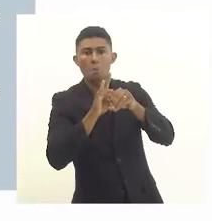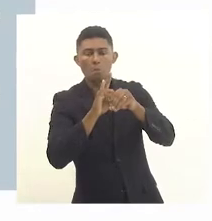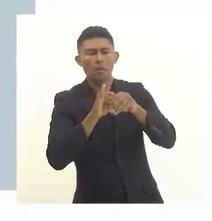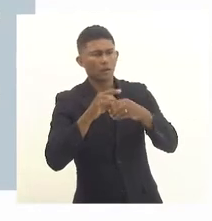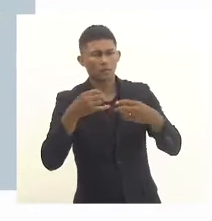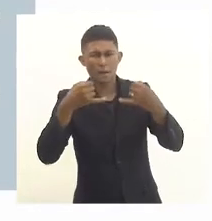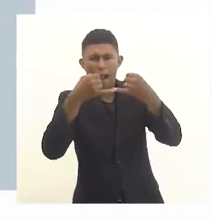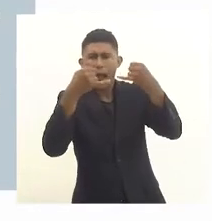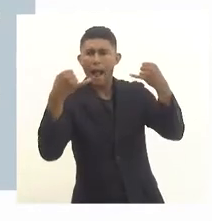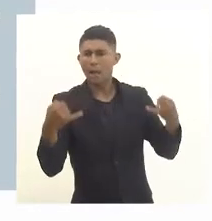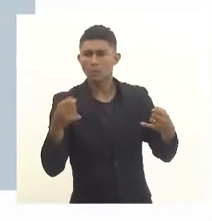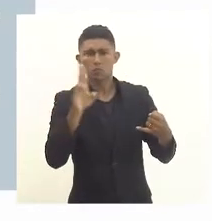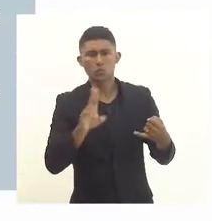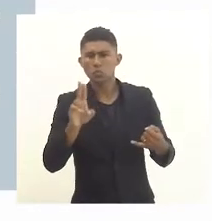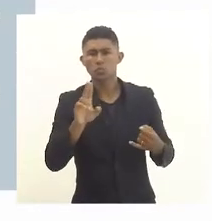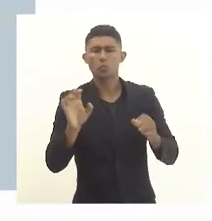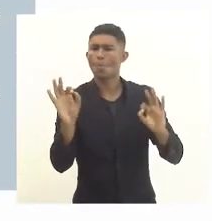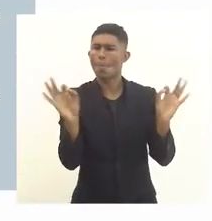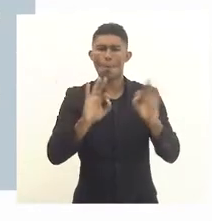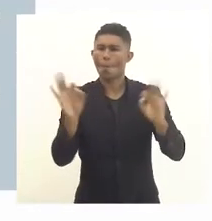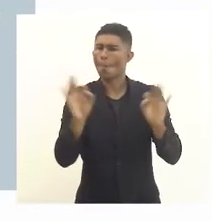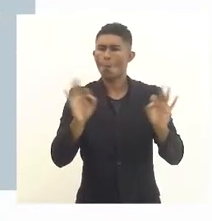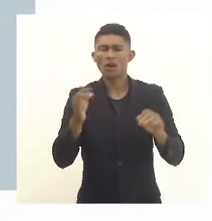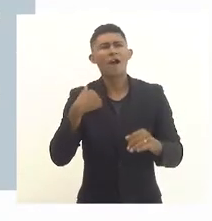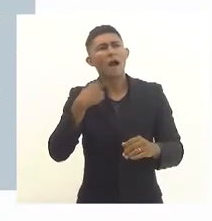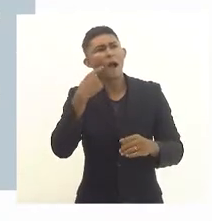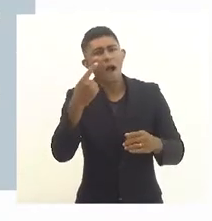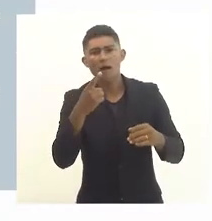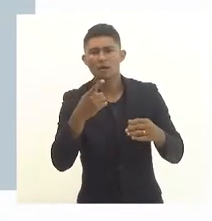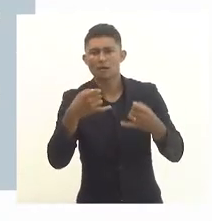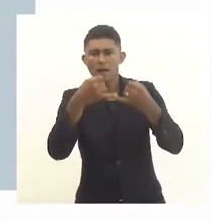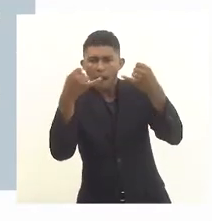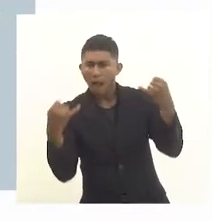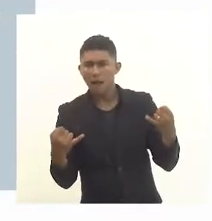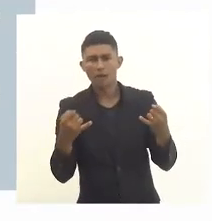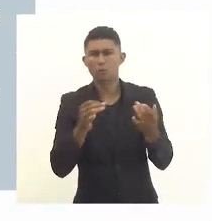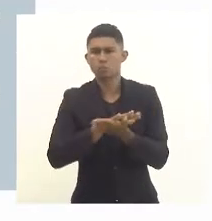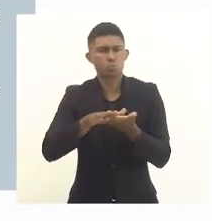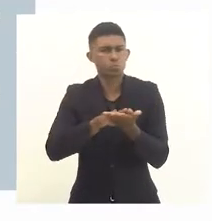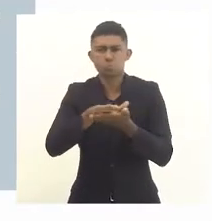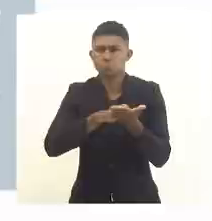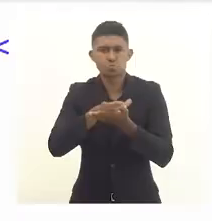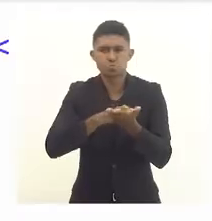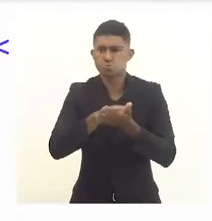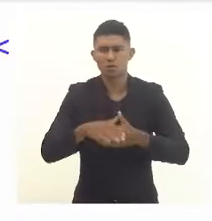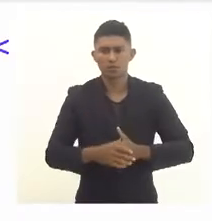fibra ótica. Você pode ver que não tem cabo exposto, não tem nada colocado aí.